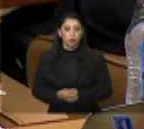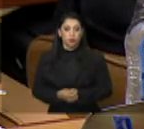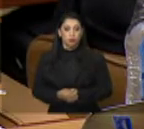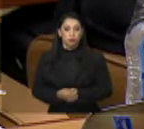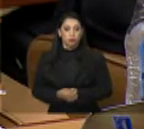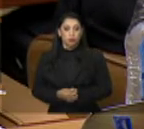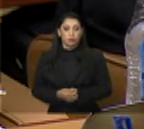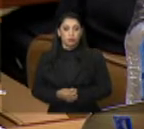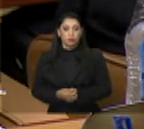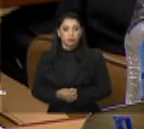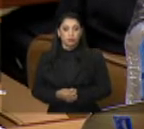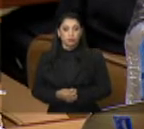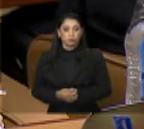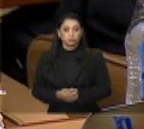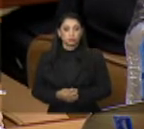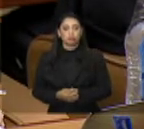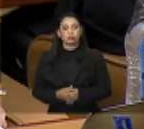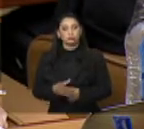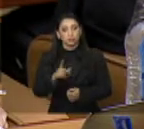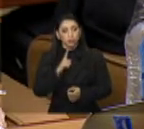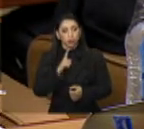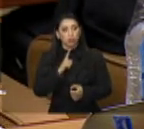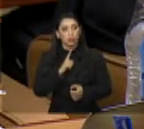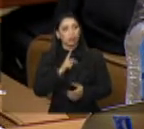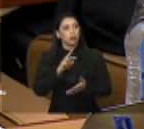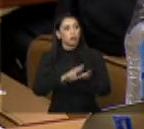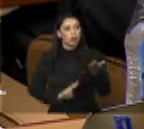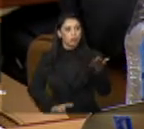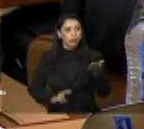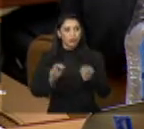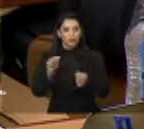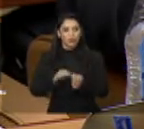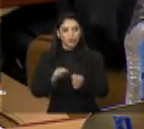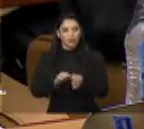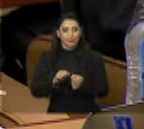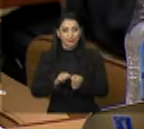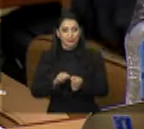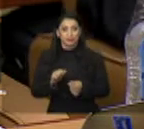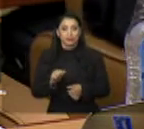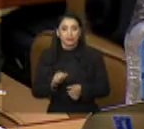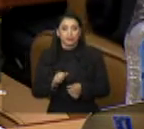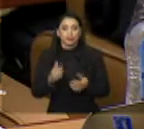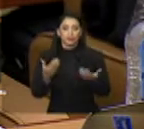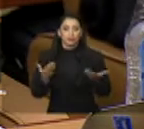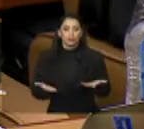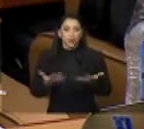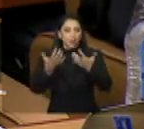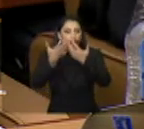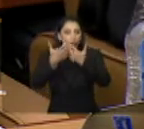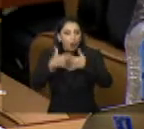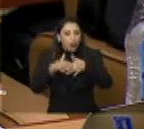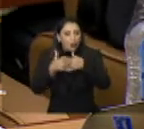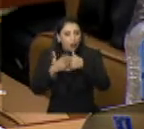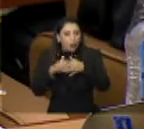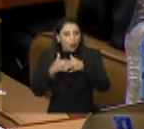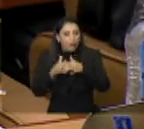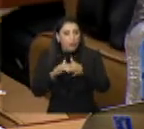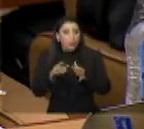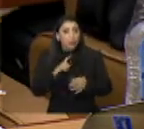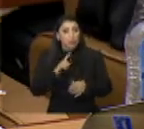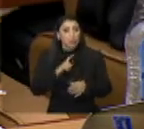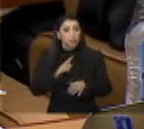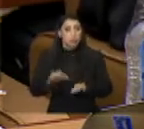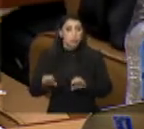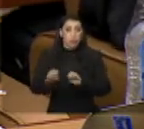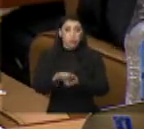argumento ou na linha do que foi acatado pelo relator faço Presidente uma brevíssima reflexão sobre a educação